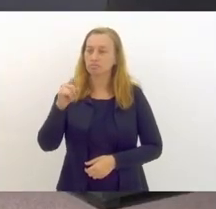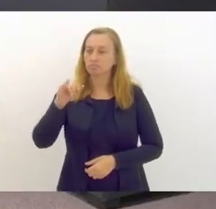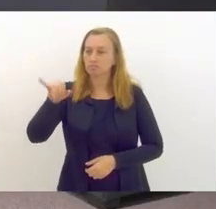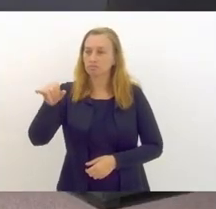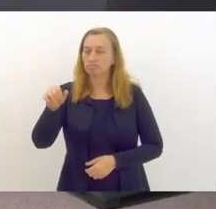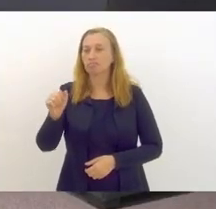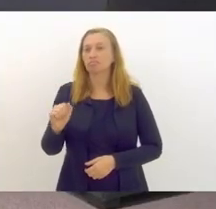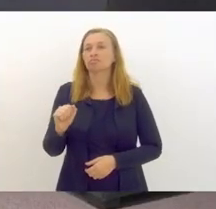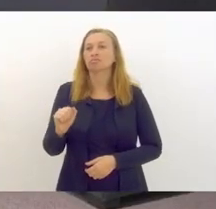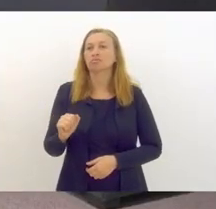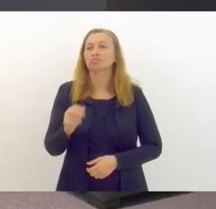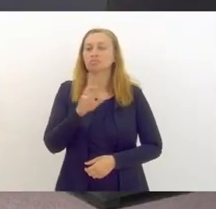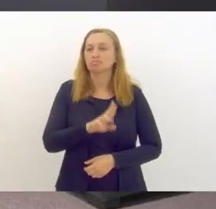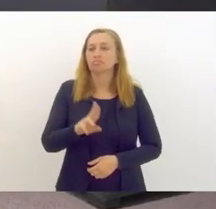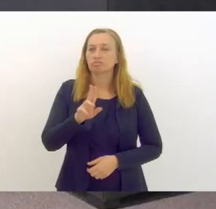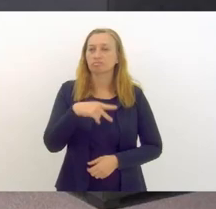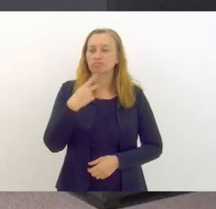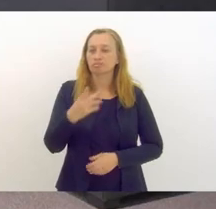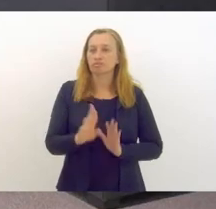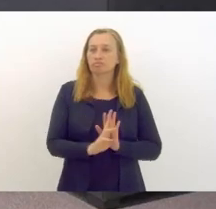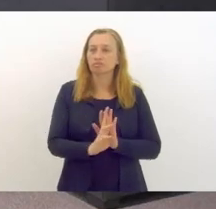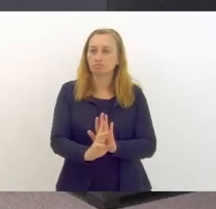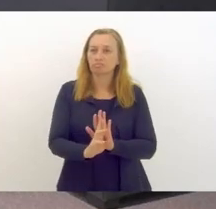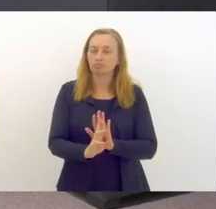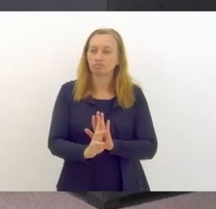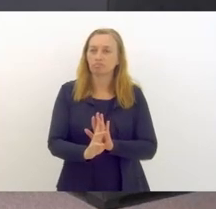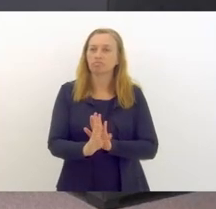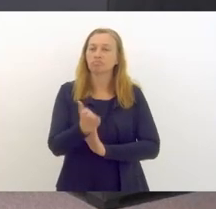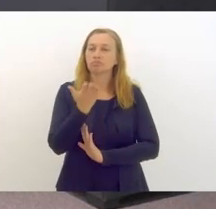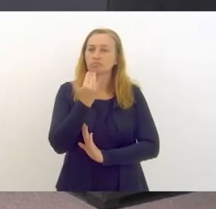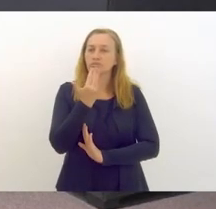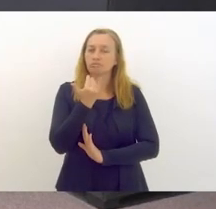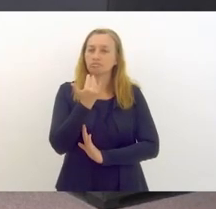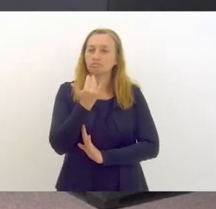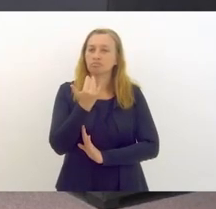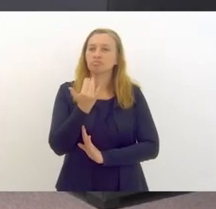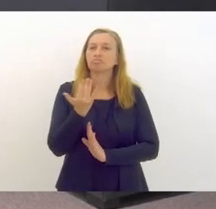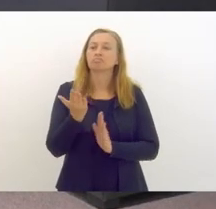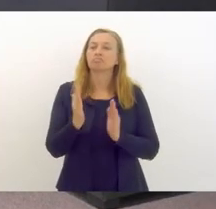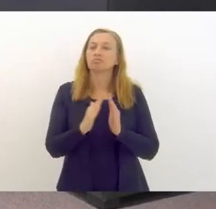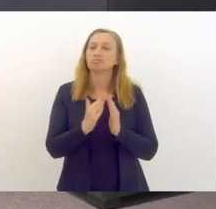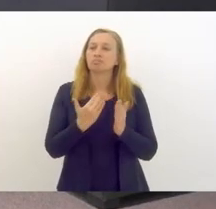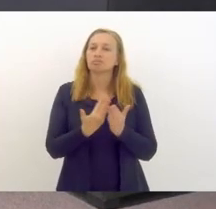da palavra agora a representante do Conselho de Alimentação Escolar.